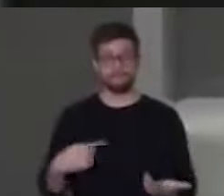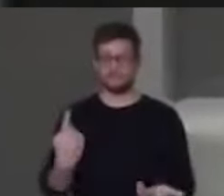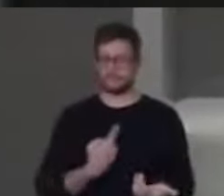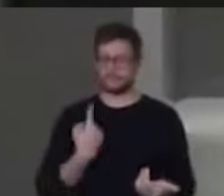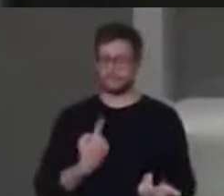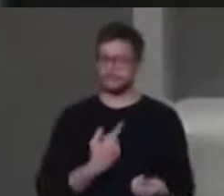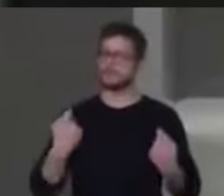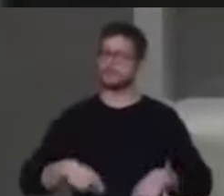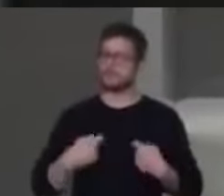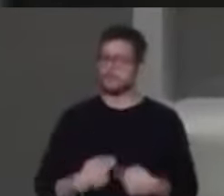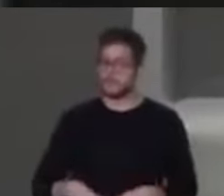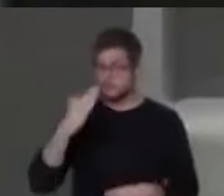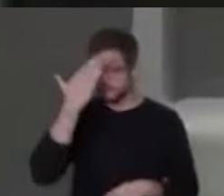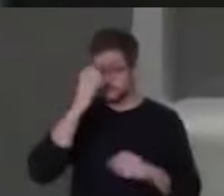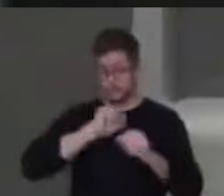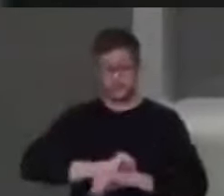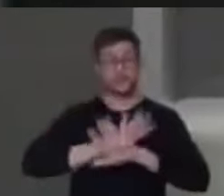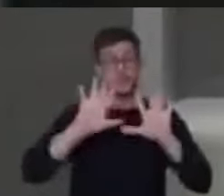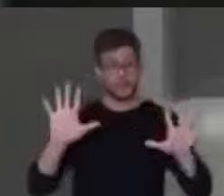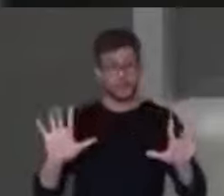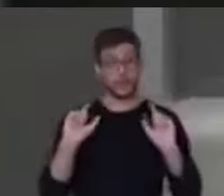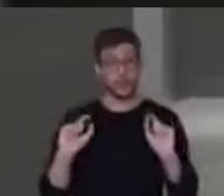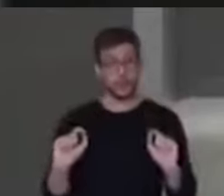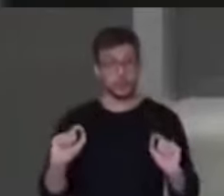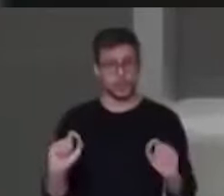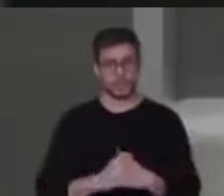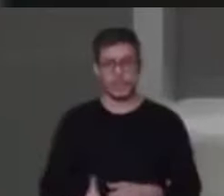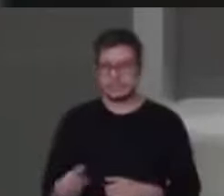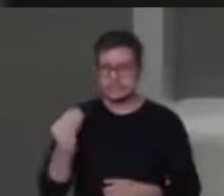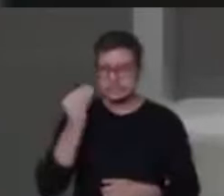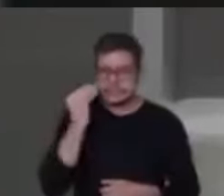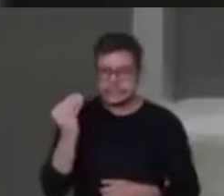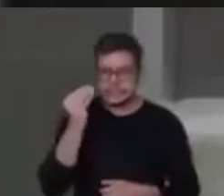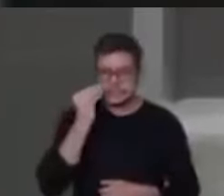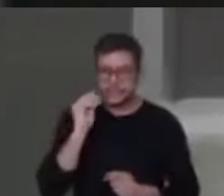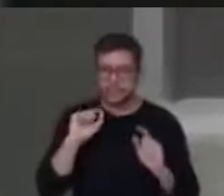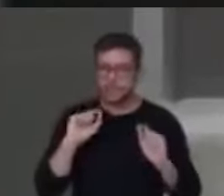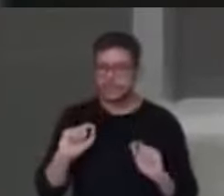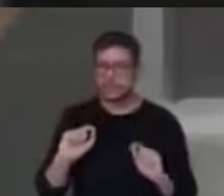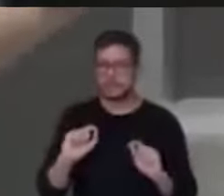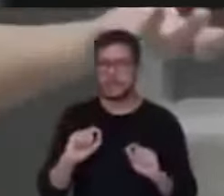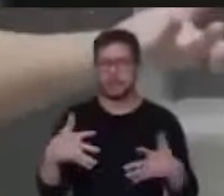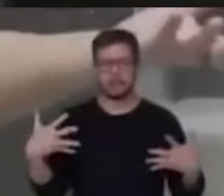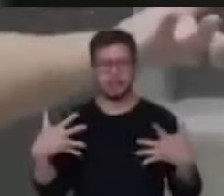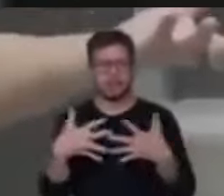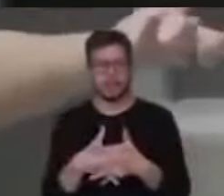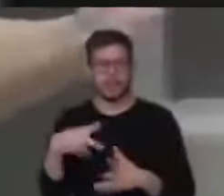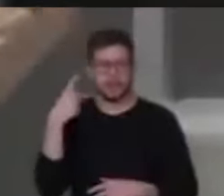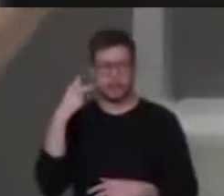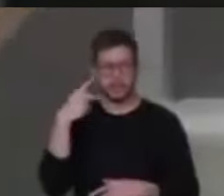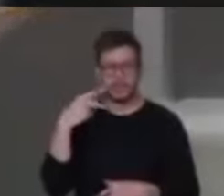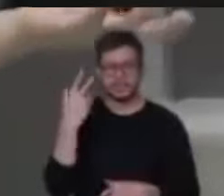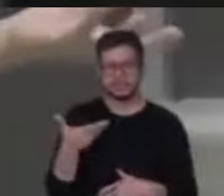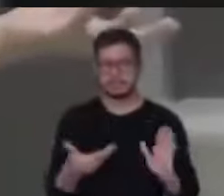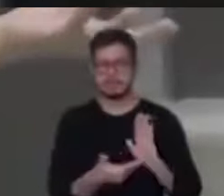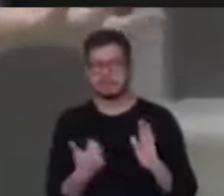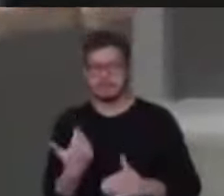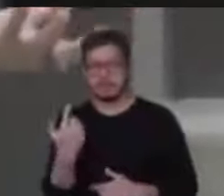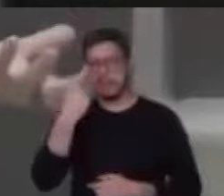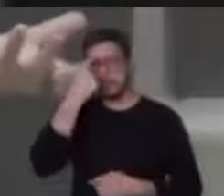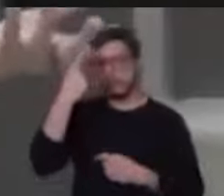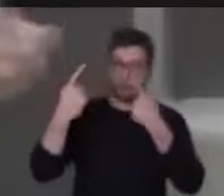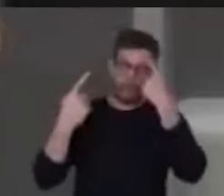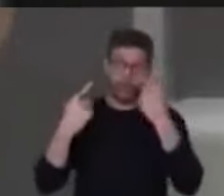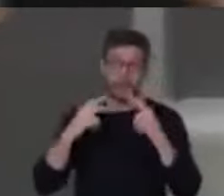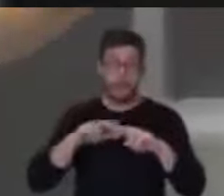entendamos o que está acontecendo nesse país. Essa tentativa de descaracterizar, de desqualificar a política, porque a política é instrumento de debate de ideias. Não